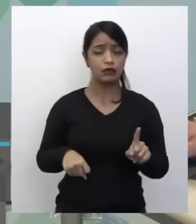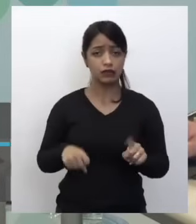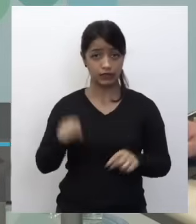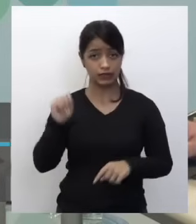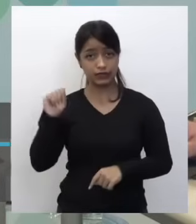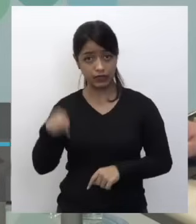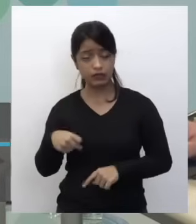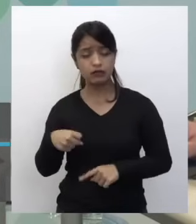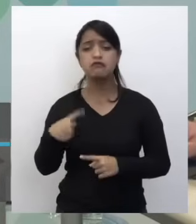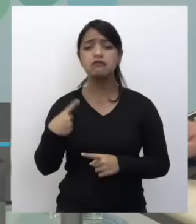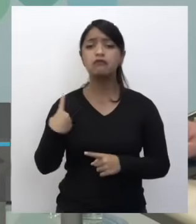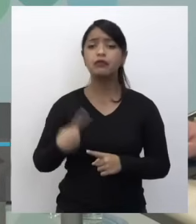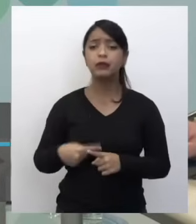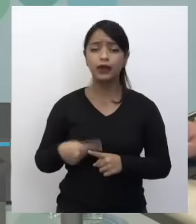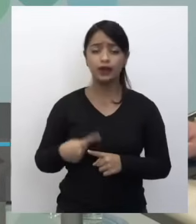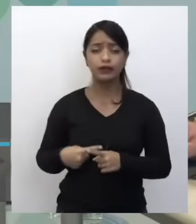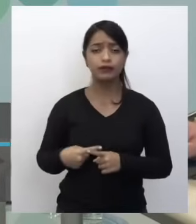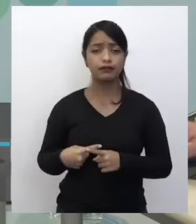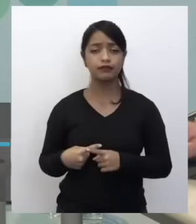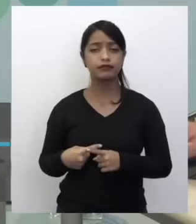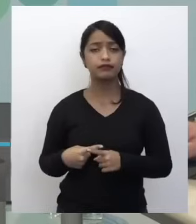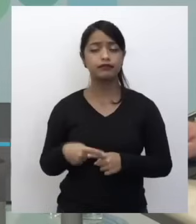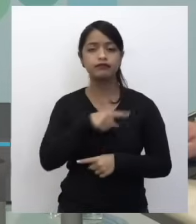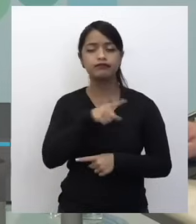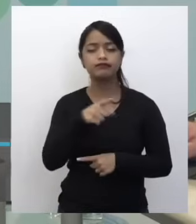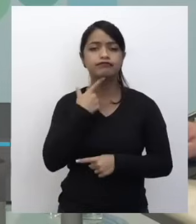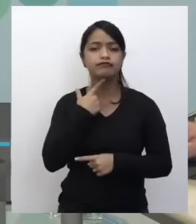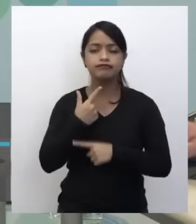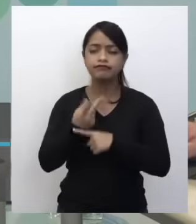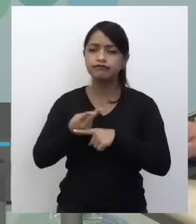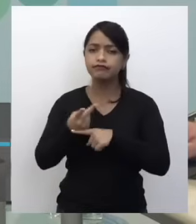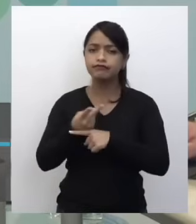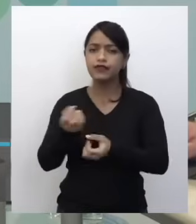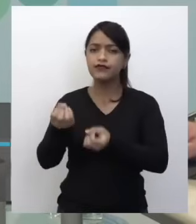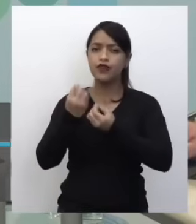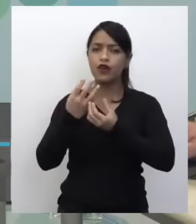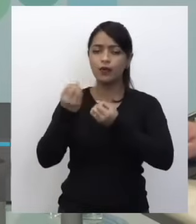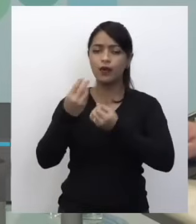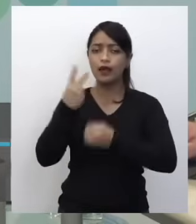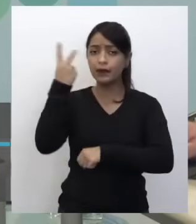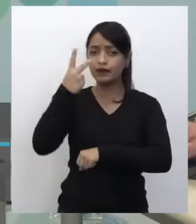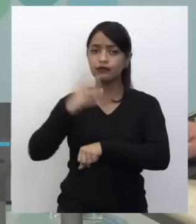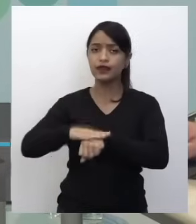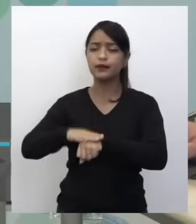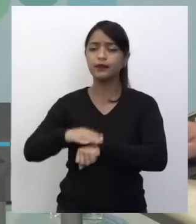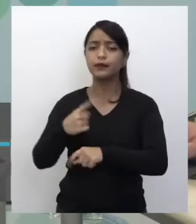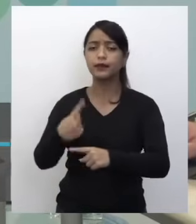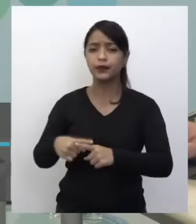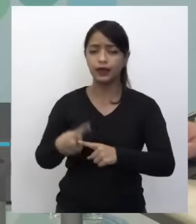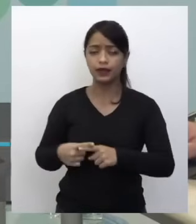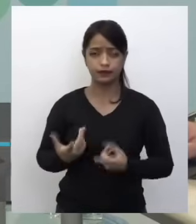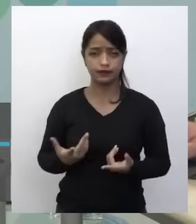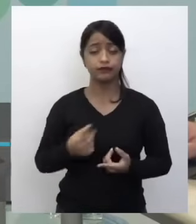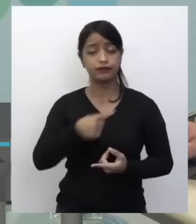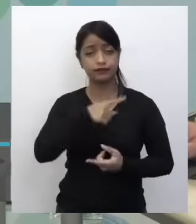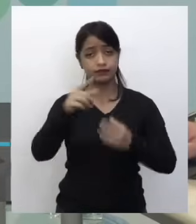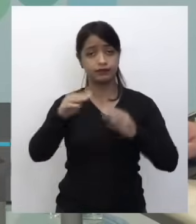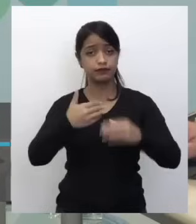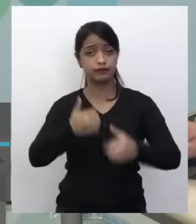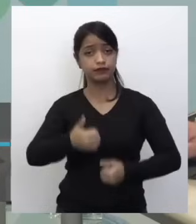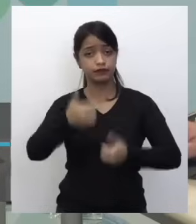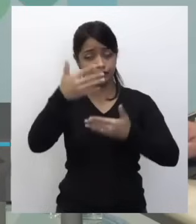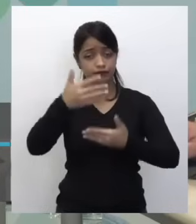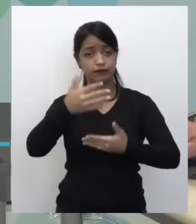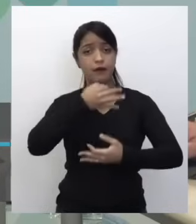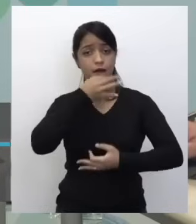sim, por que vocês procuram esse dado, né, saber da previsão do tempo? Comentem lá no chat que daqui a pouco eu